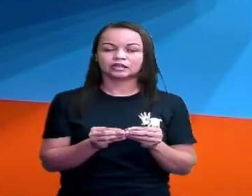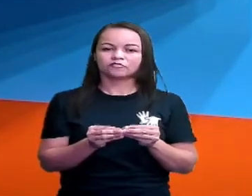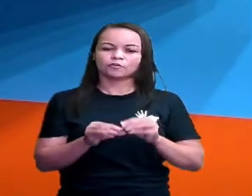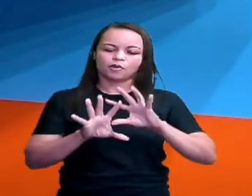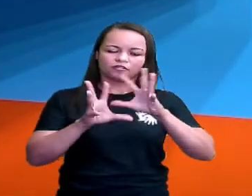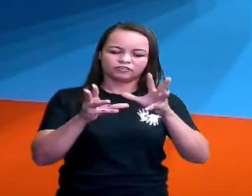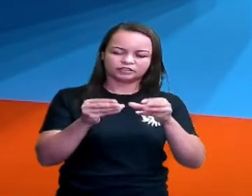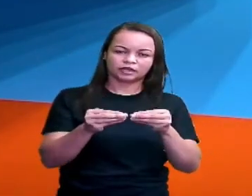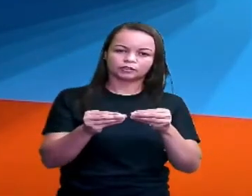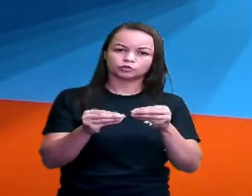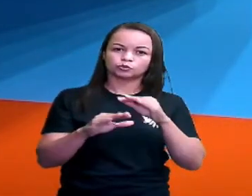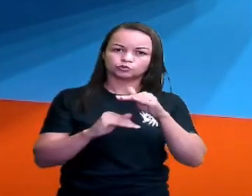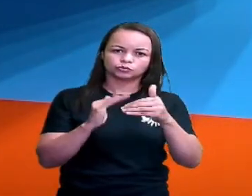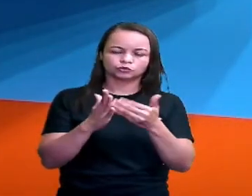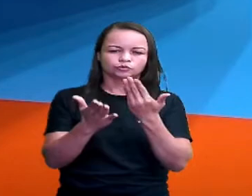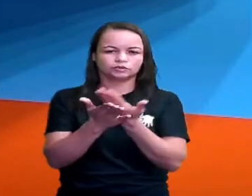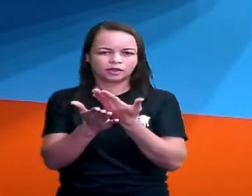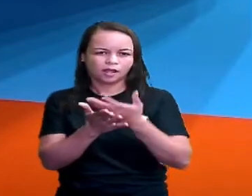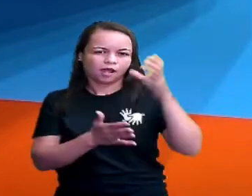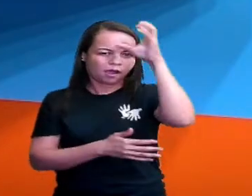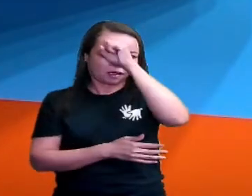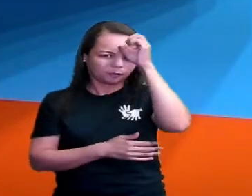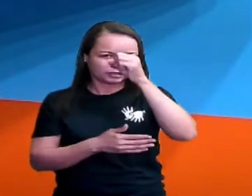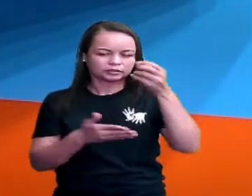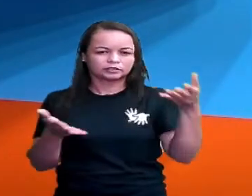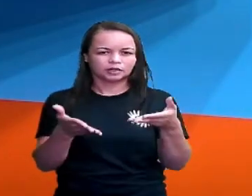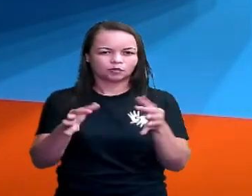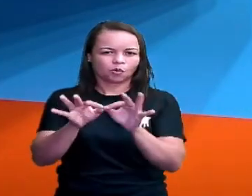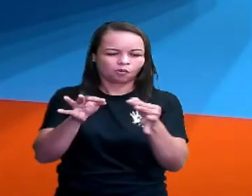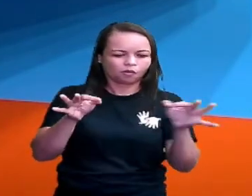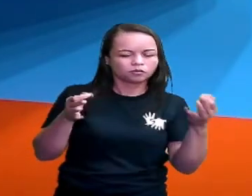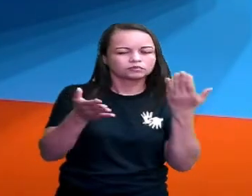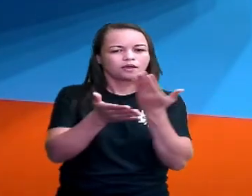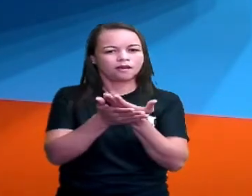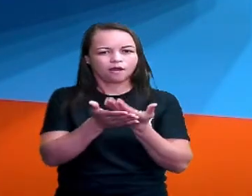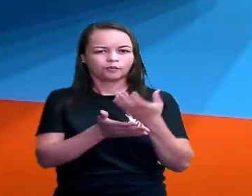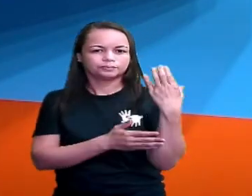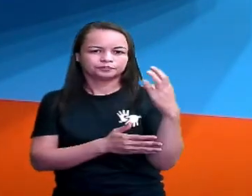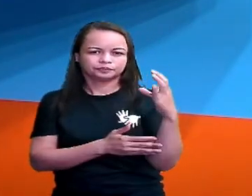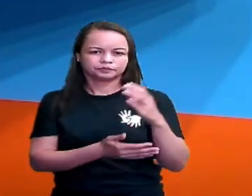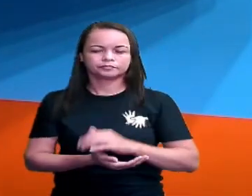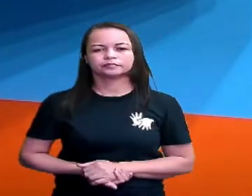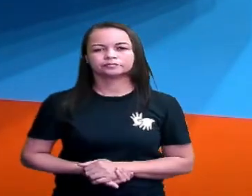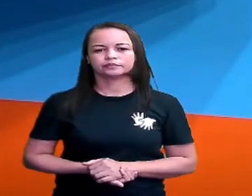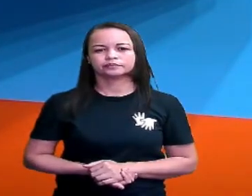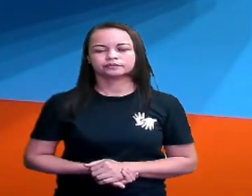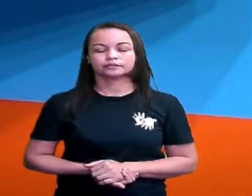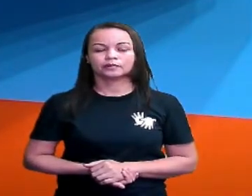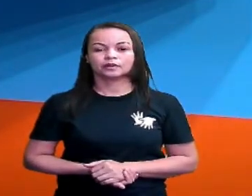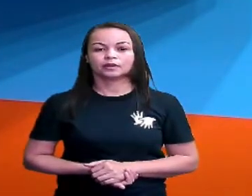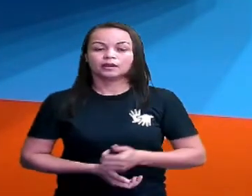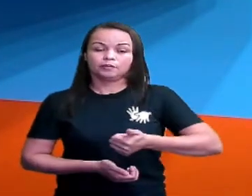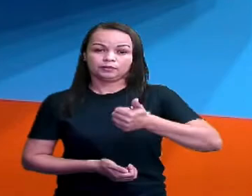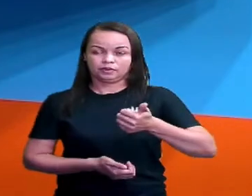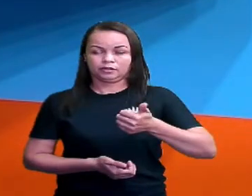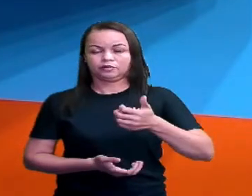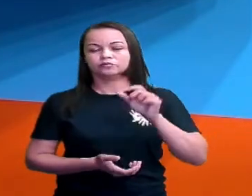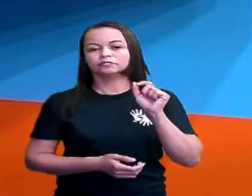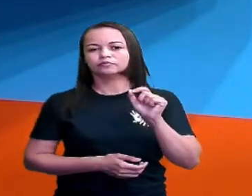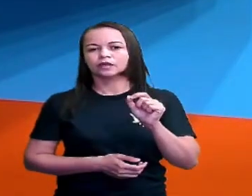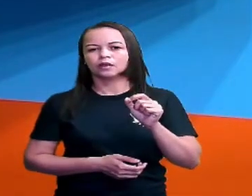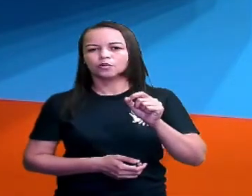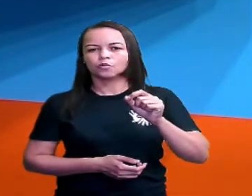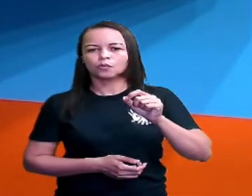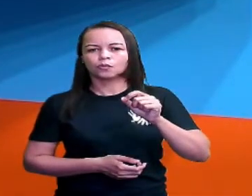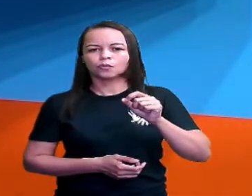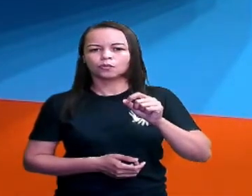nós aprendemos ao longo dessa nossa aula de ciências. Primeiro, habitat é o ambiente em que